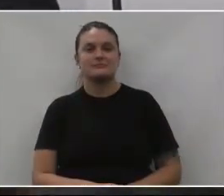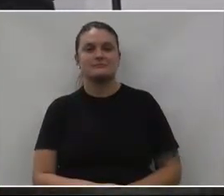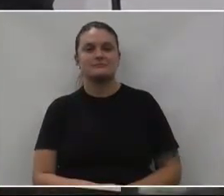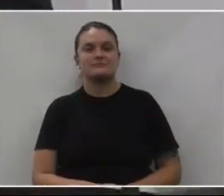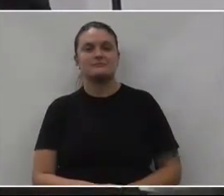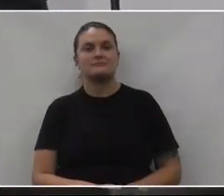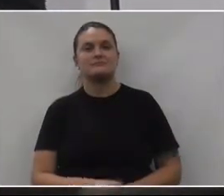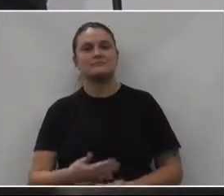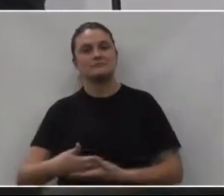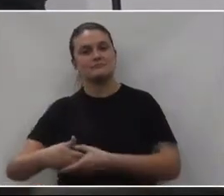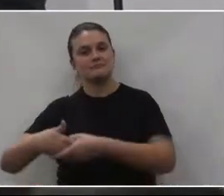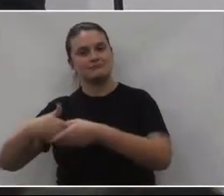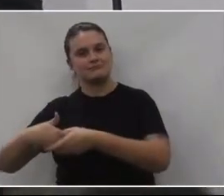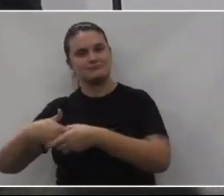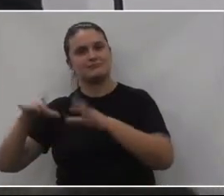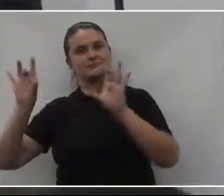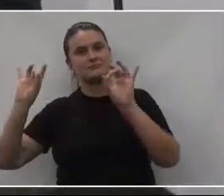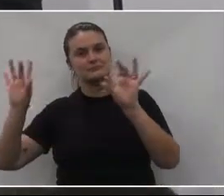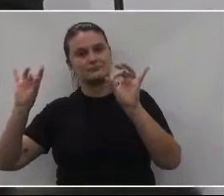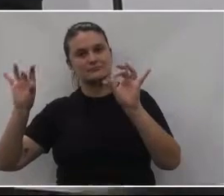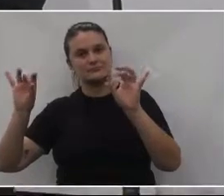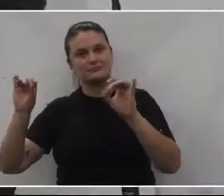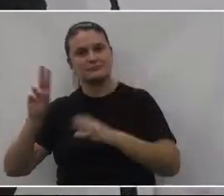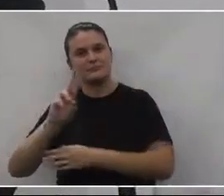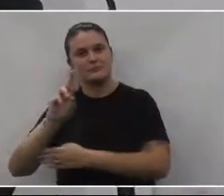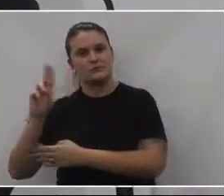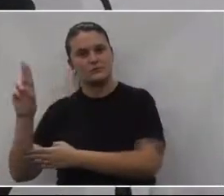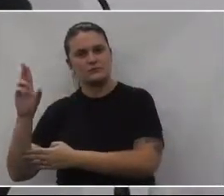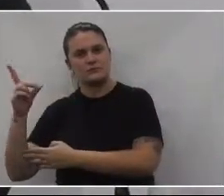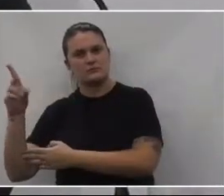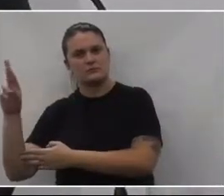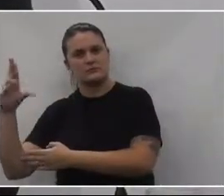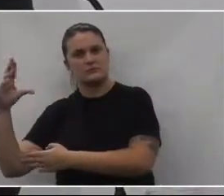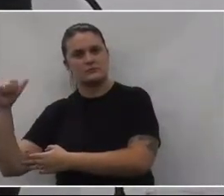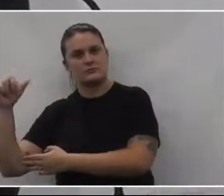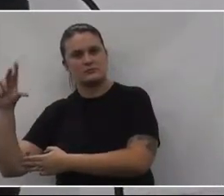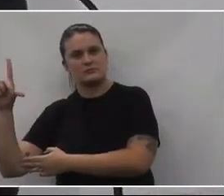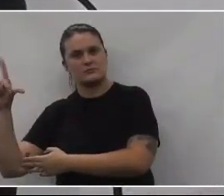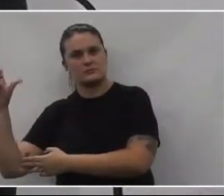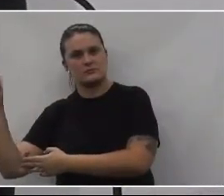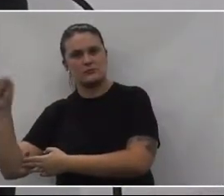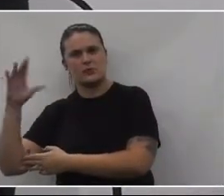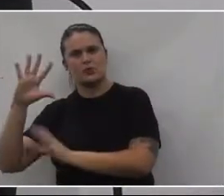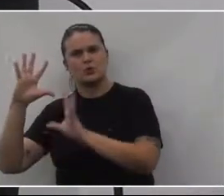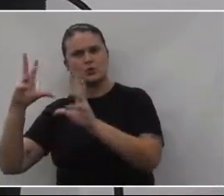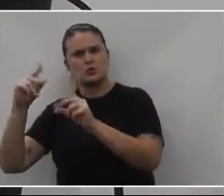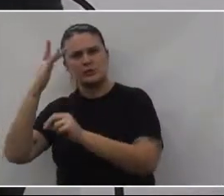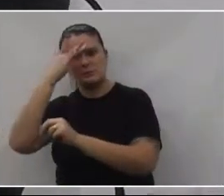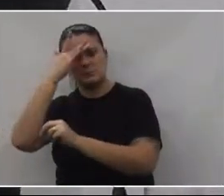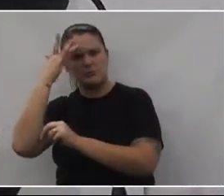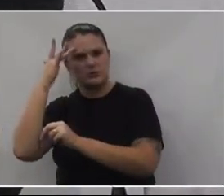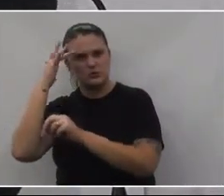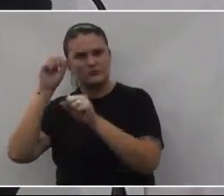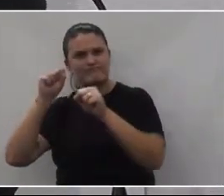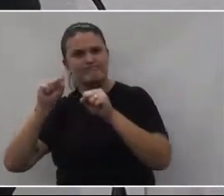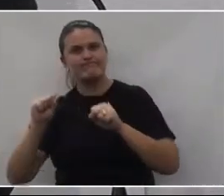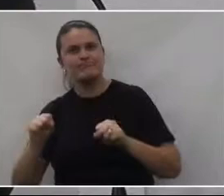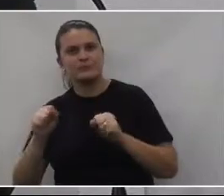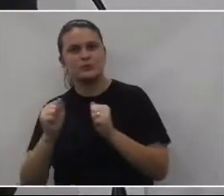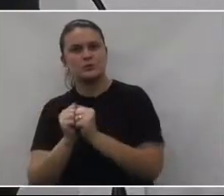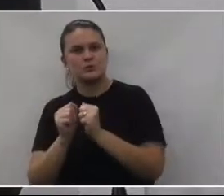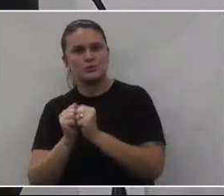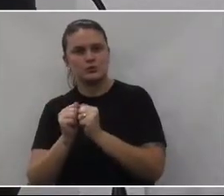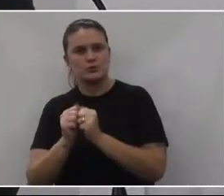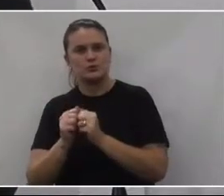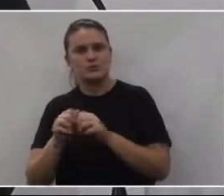Quero cumprimentar de forma especial, em nome do Dr. Carlos, todos os que nos acompanham na noite de hoje e nos